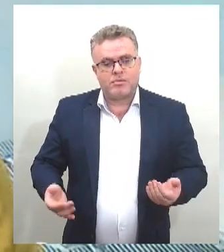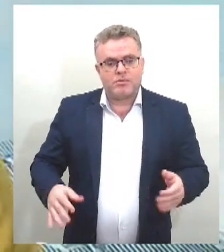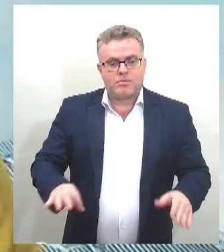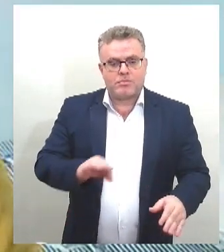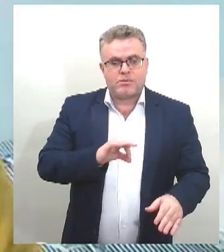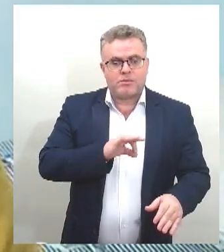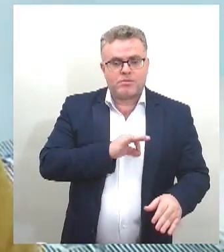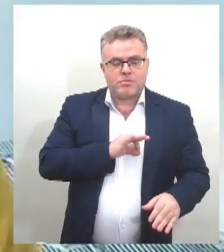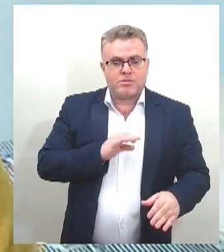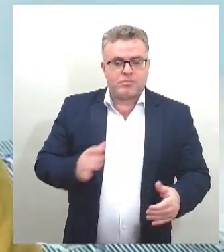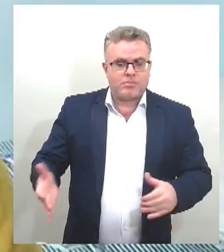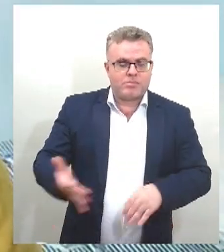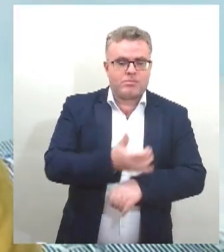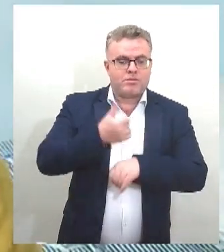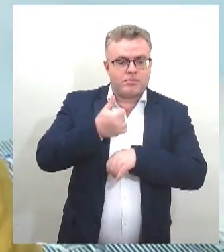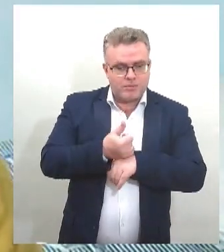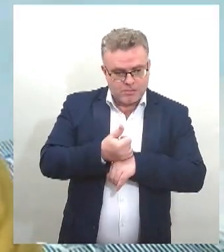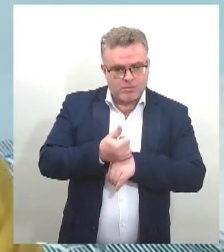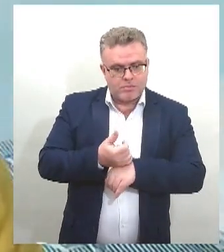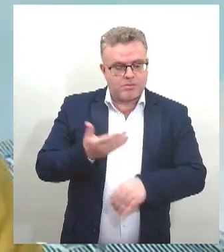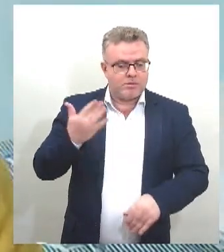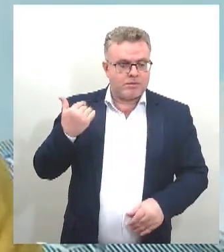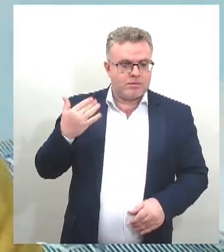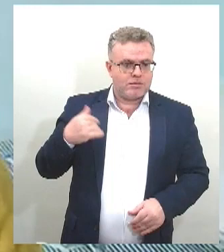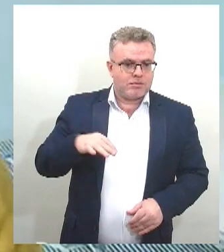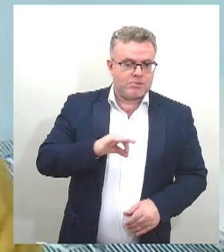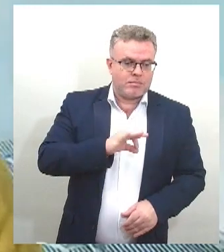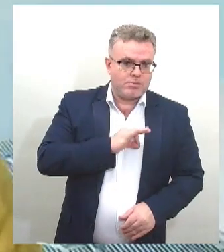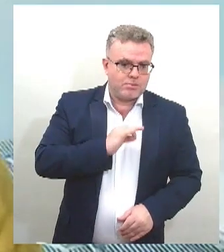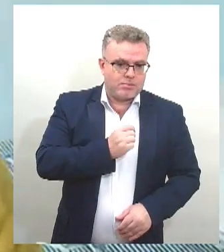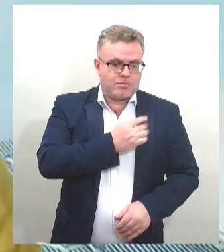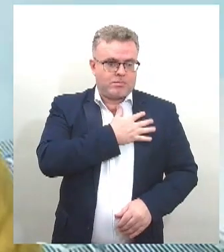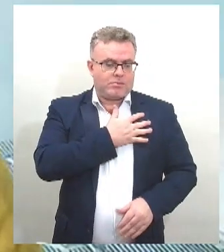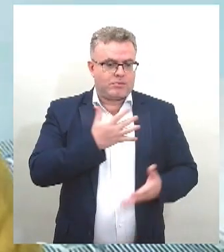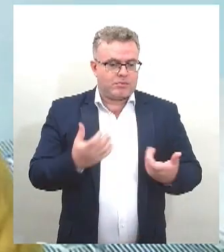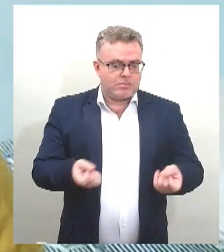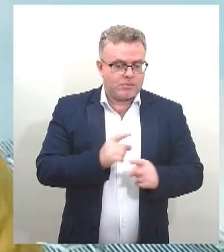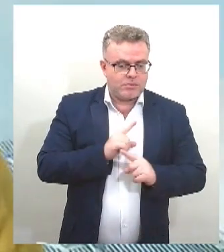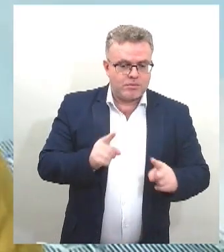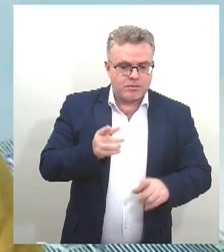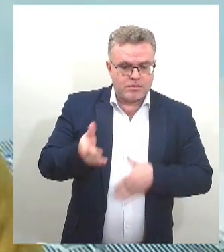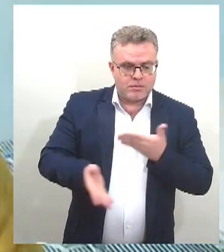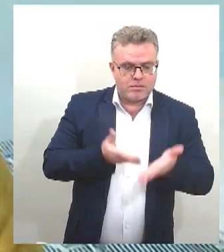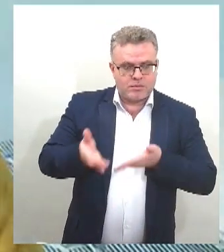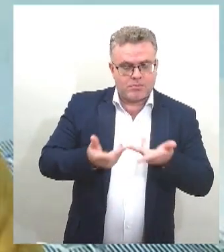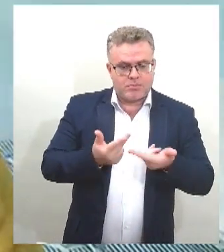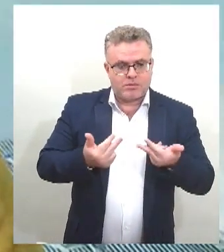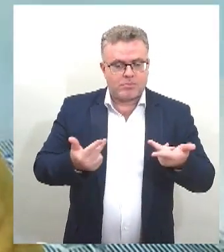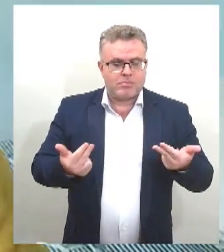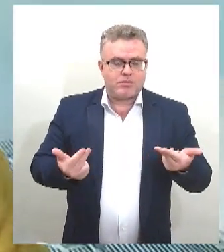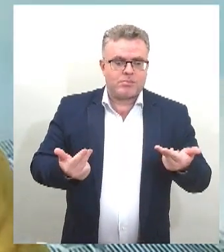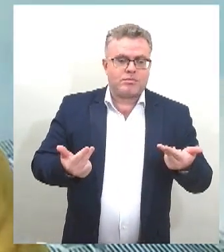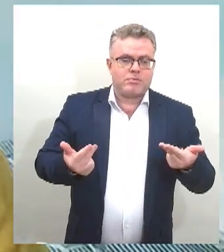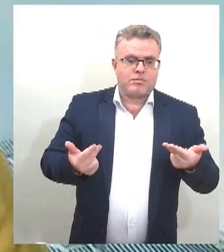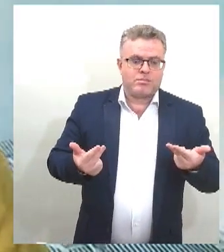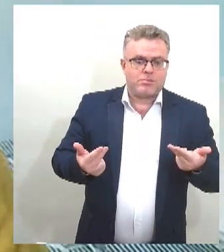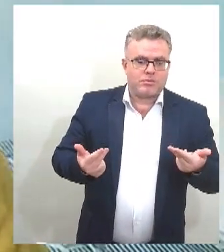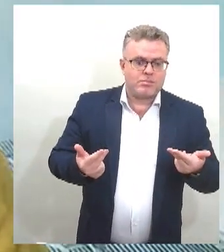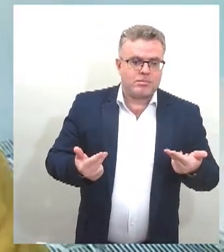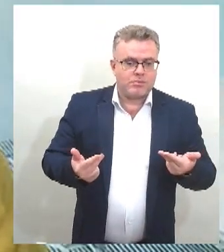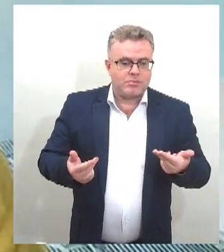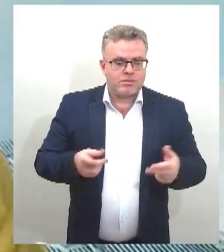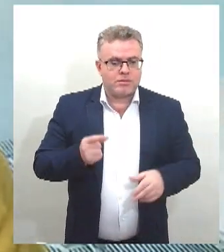orquestrado pelos militares insatisfeitos com o tratamento dado pela monarquia,